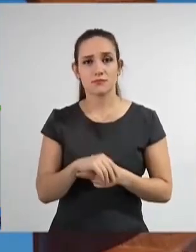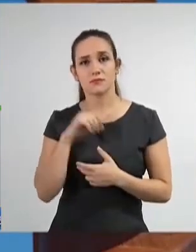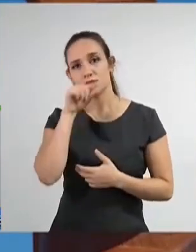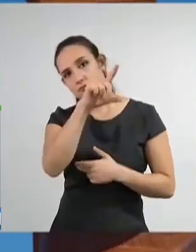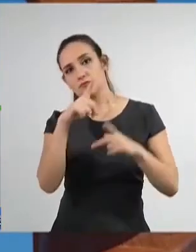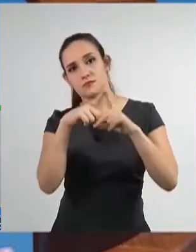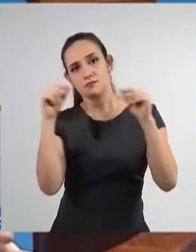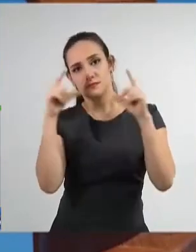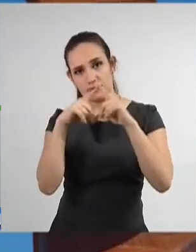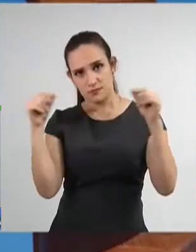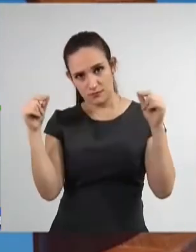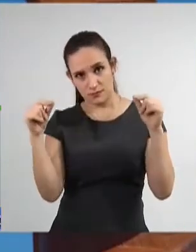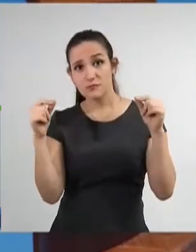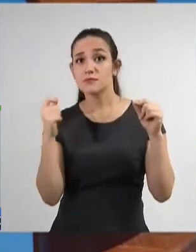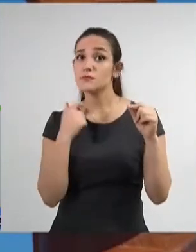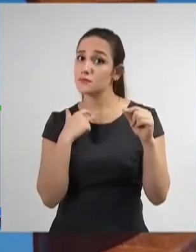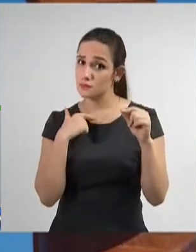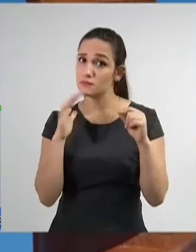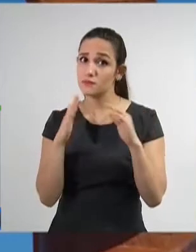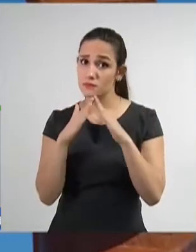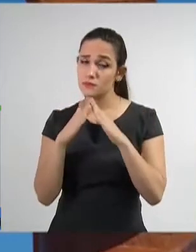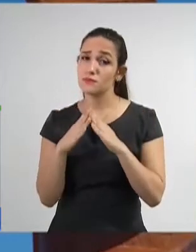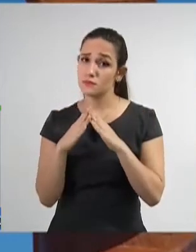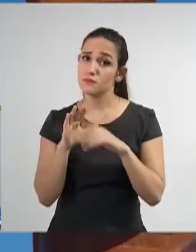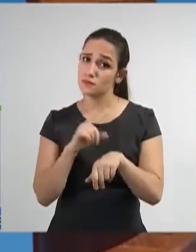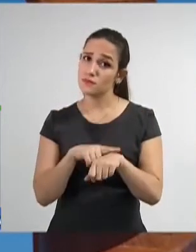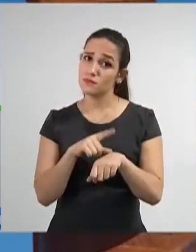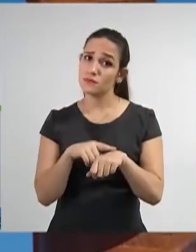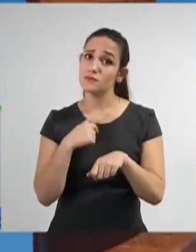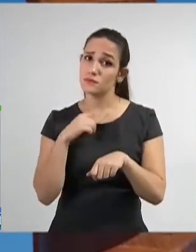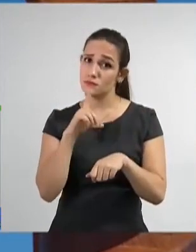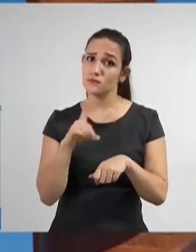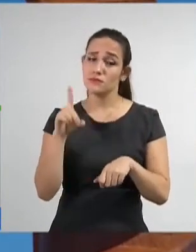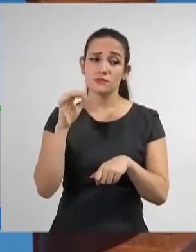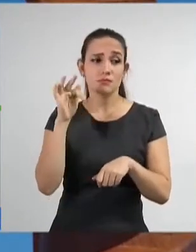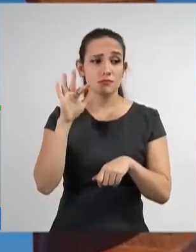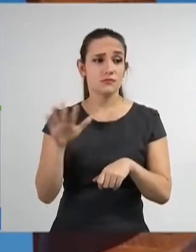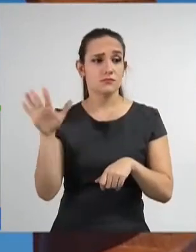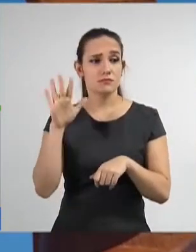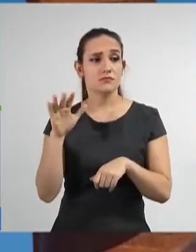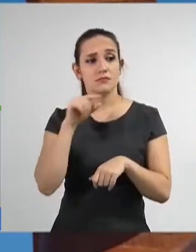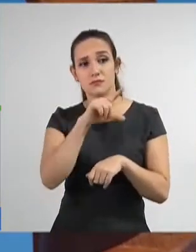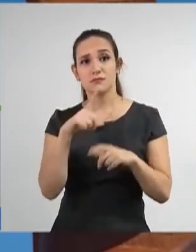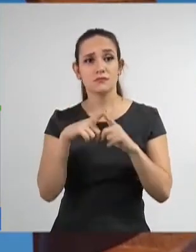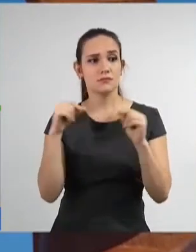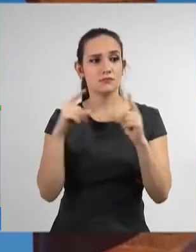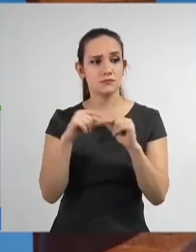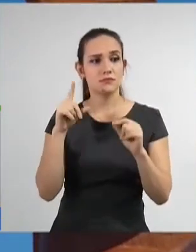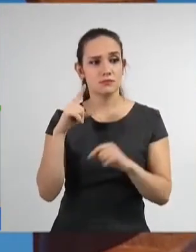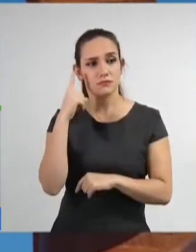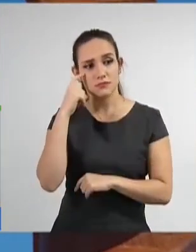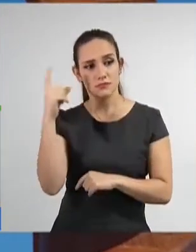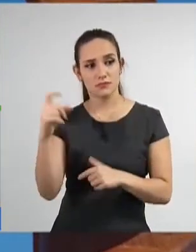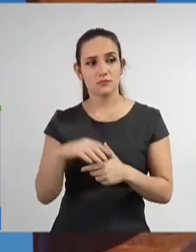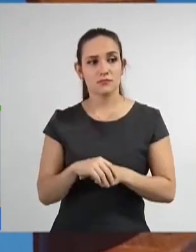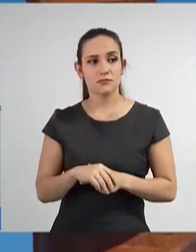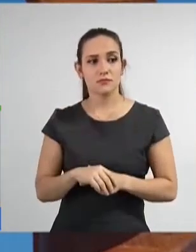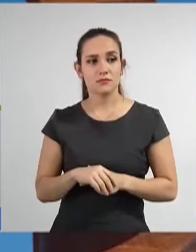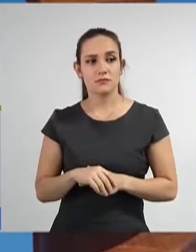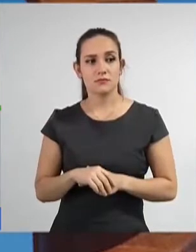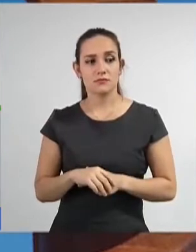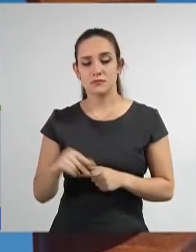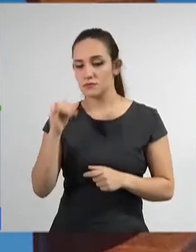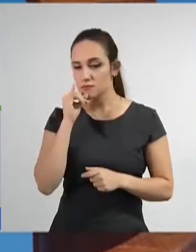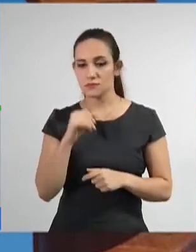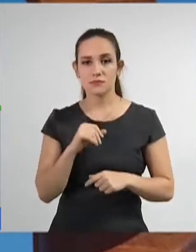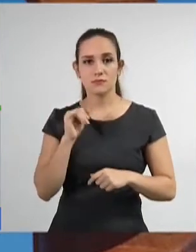Brasília, que eu vivi algum tempo lá como deputado federal. Em Brasília, criou-se uma cultura muito interessante. Lá, o